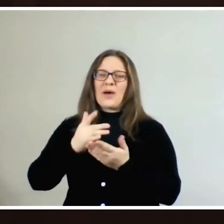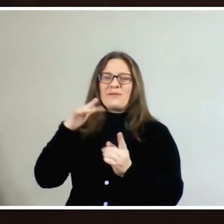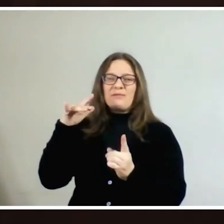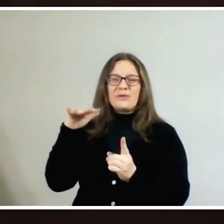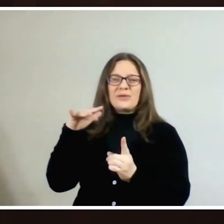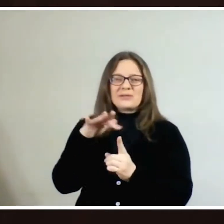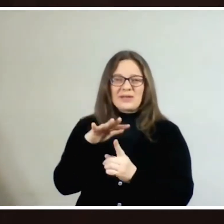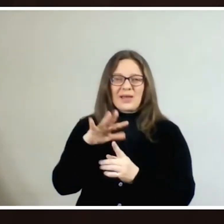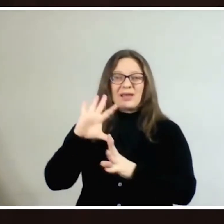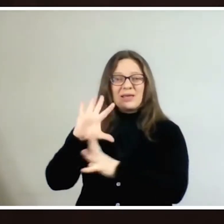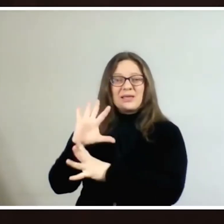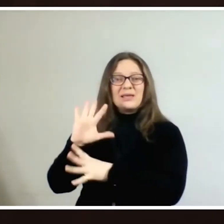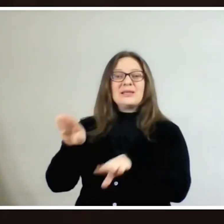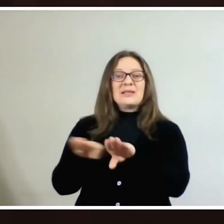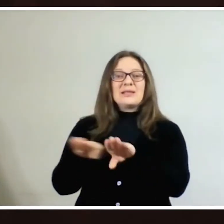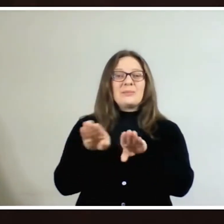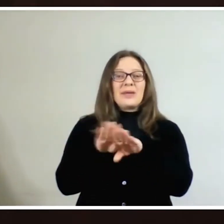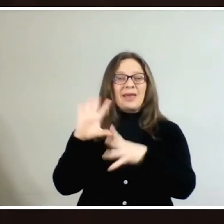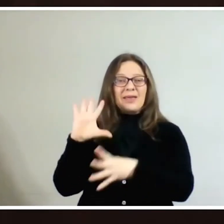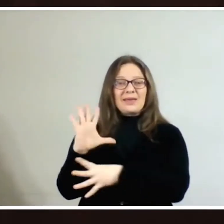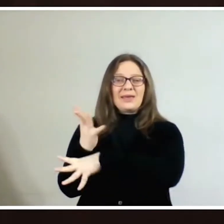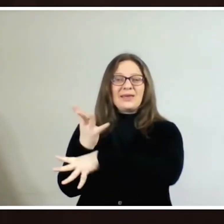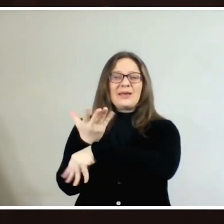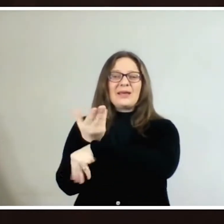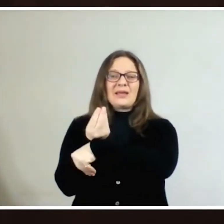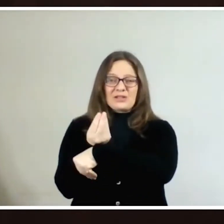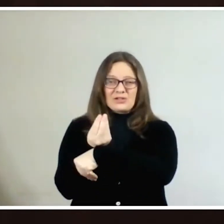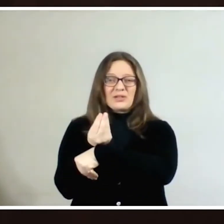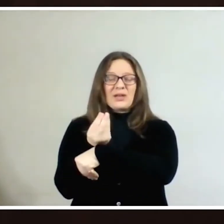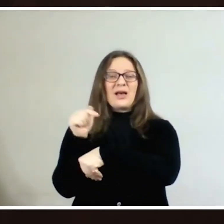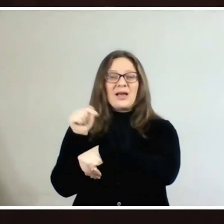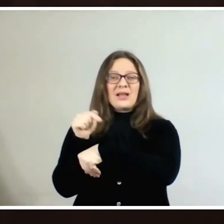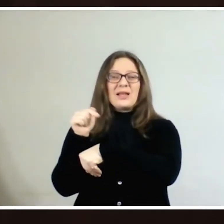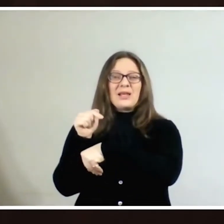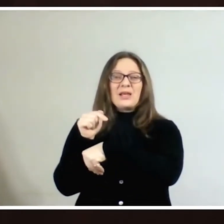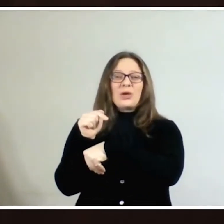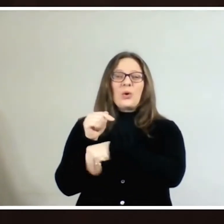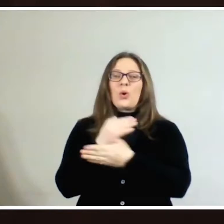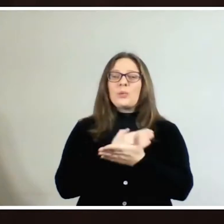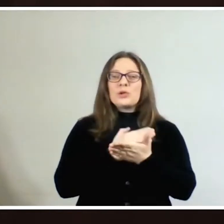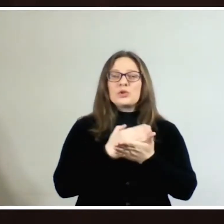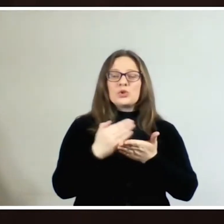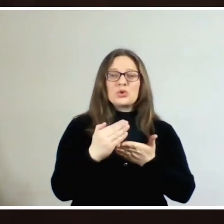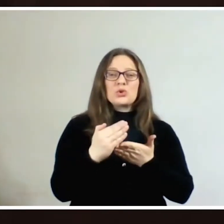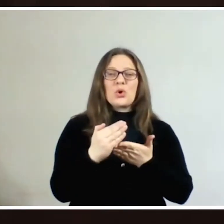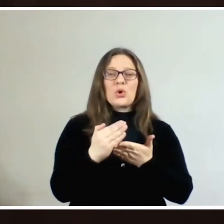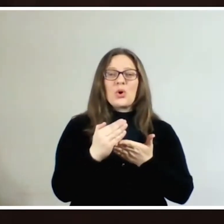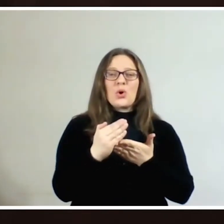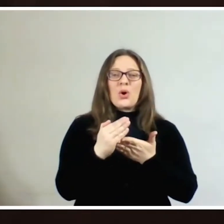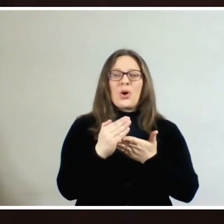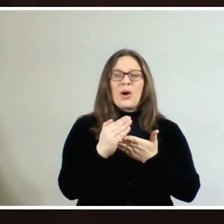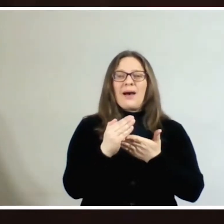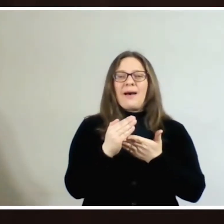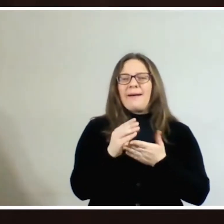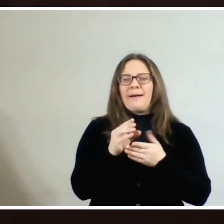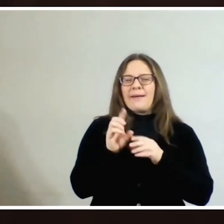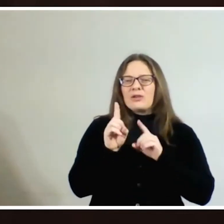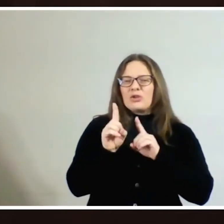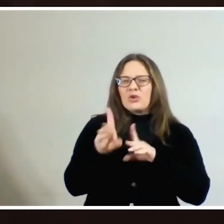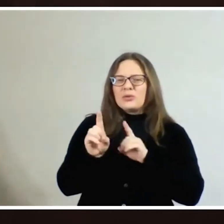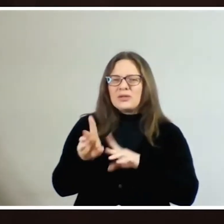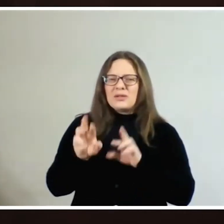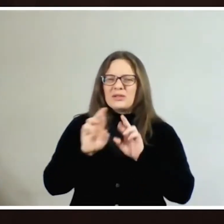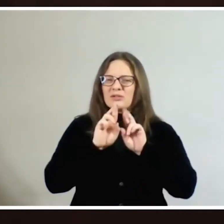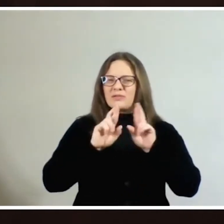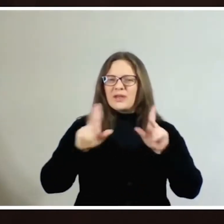o clericalismo já se instalou, né, o clero e os leigos, né, e